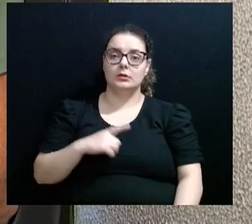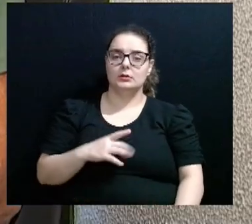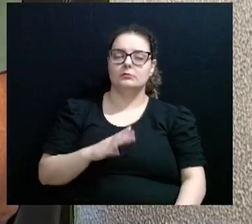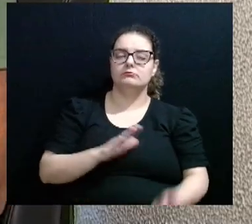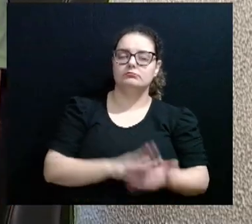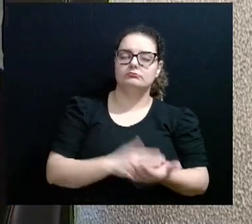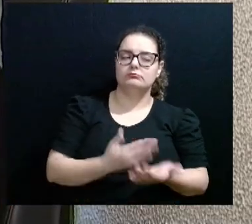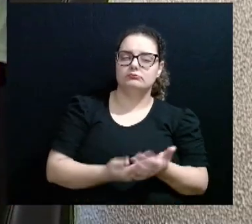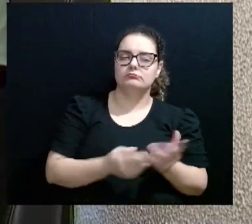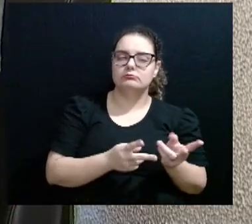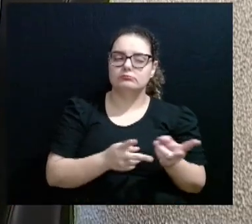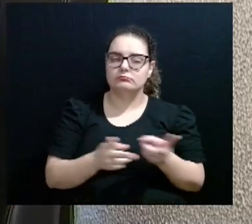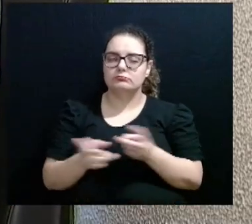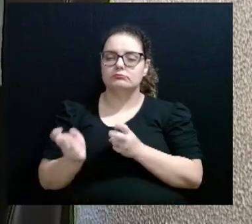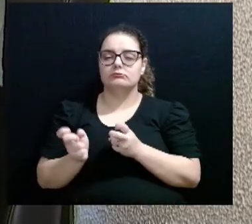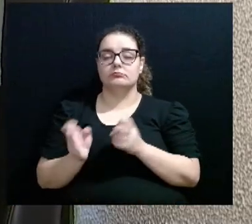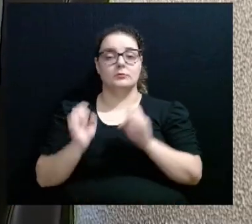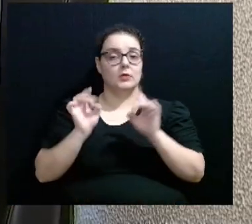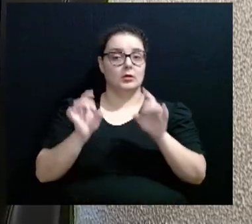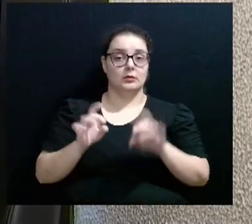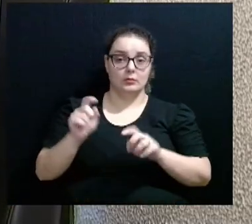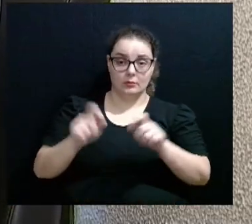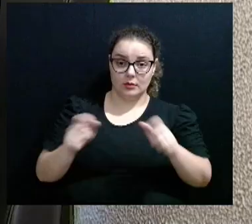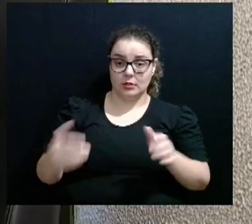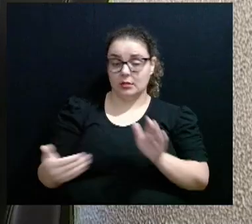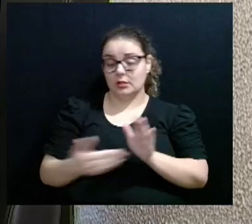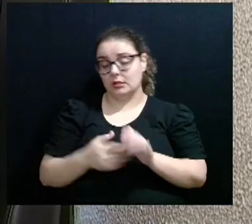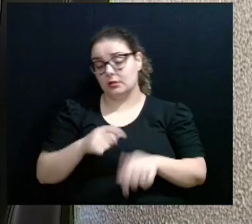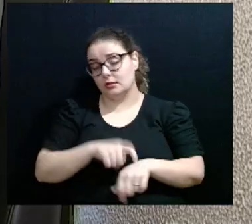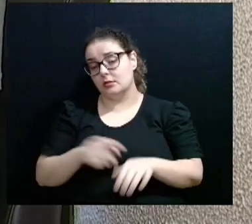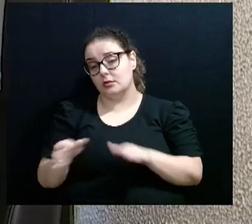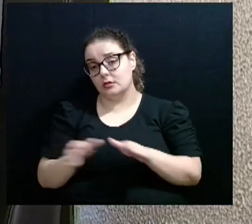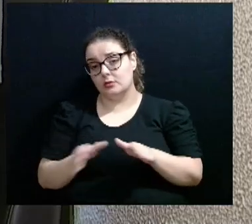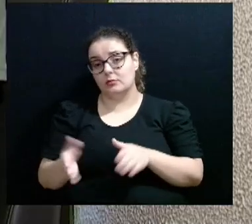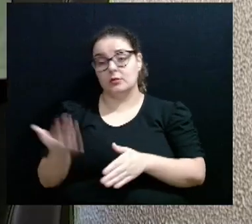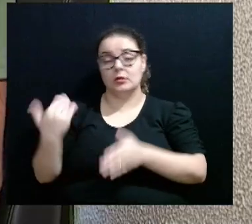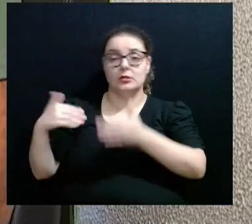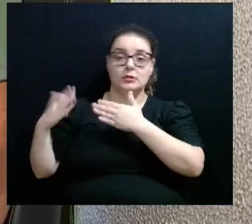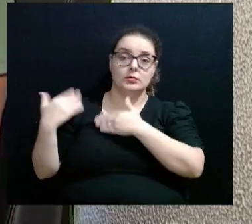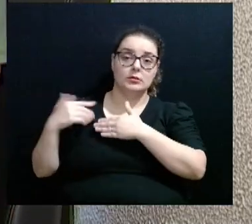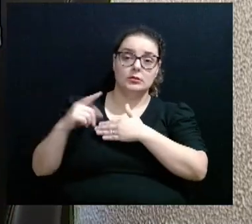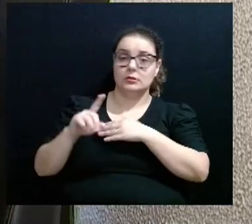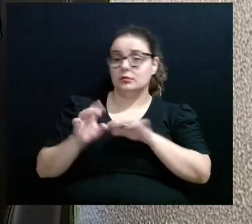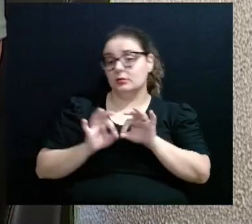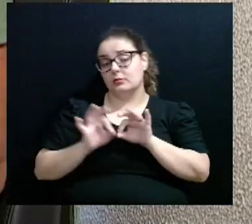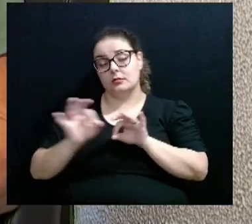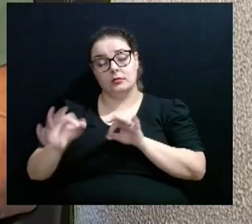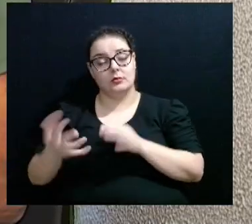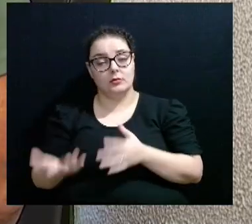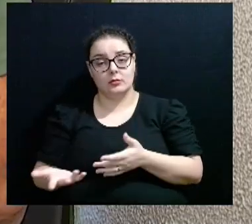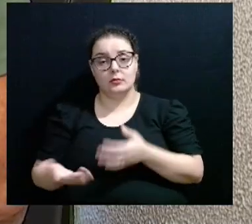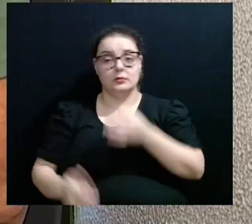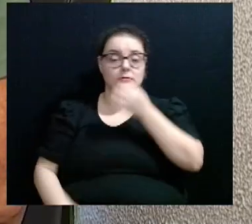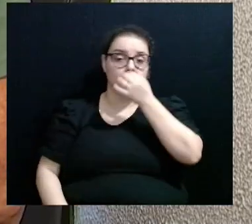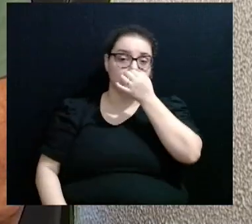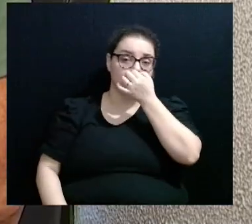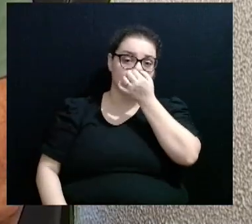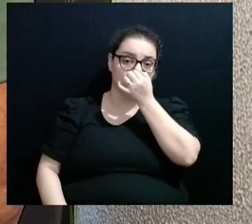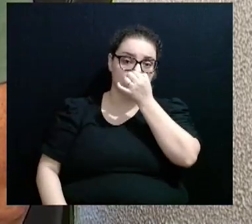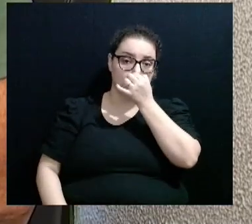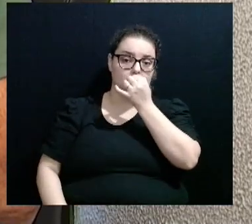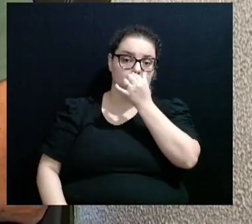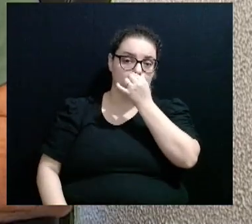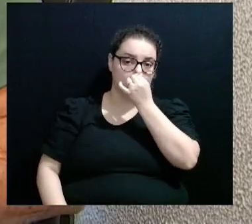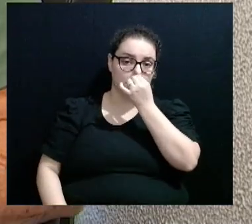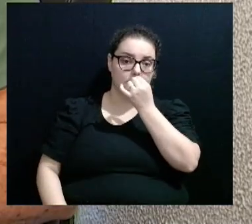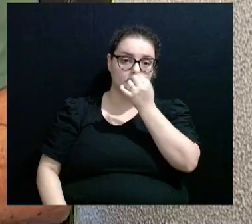aquelas pessoas que até então, no passado não muito distante, elas eram, né, elas não